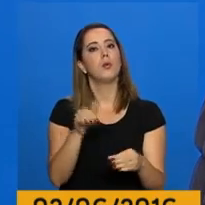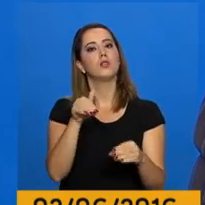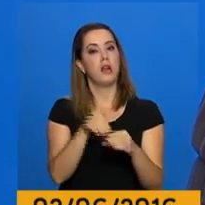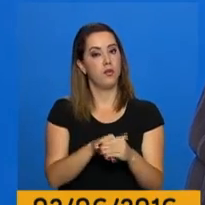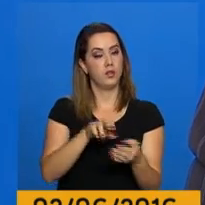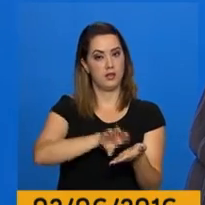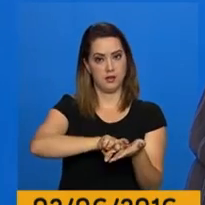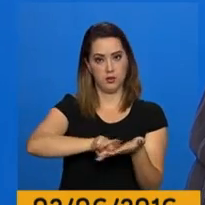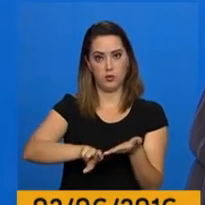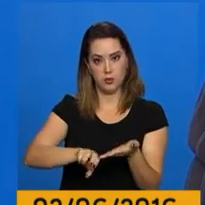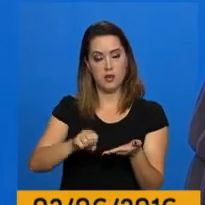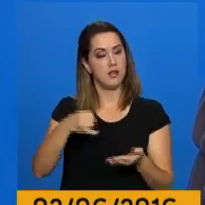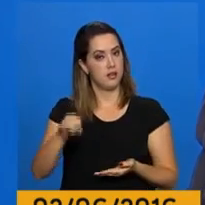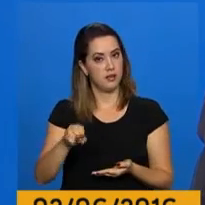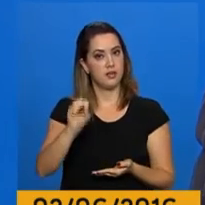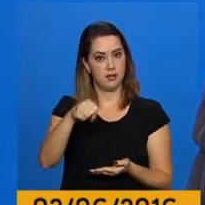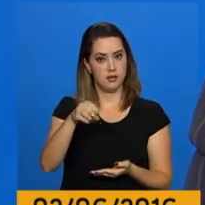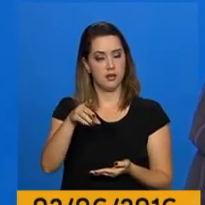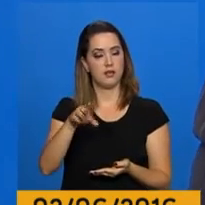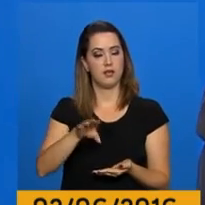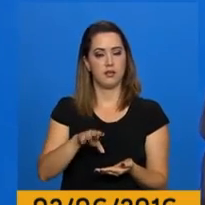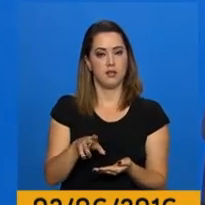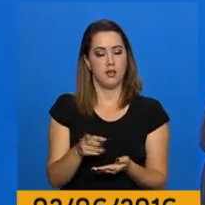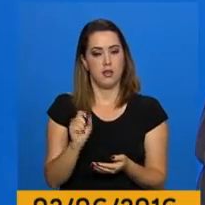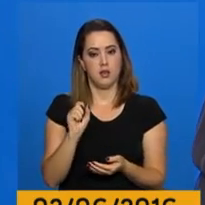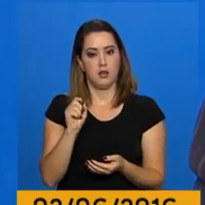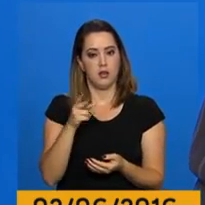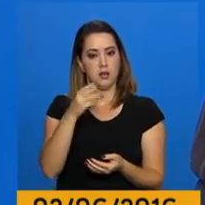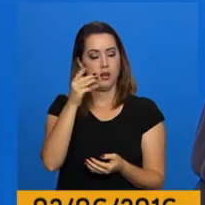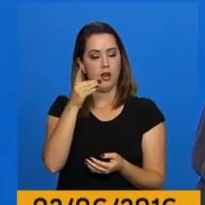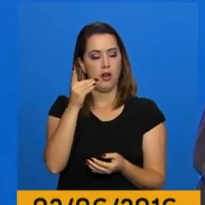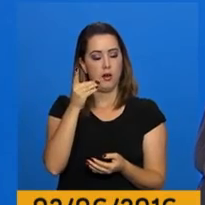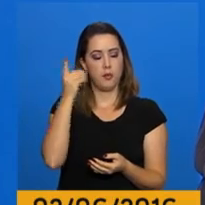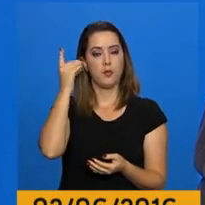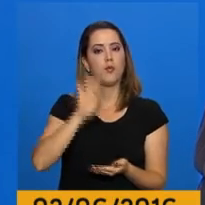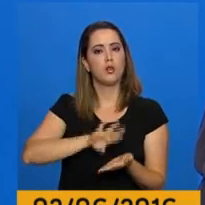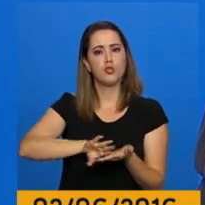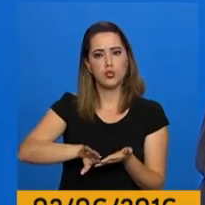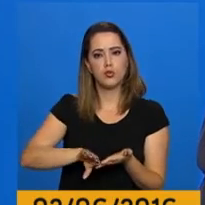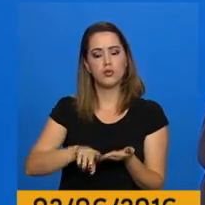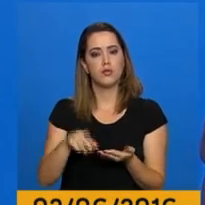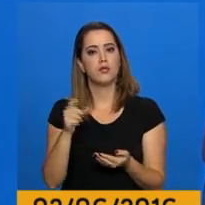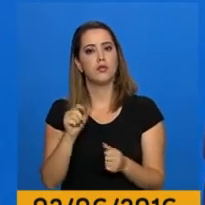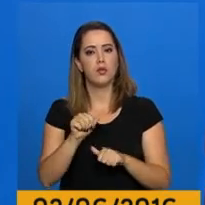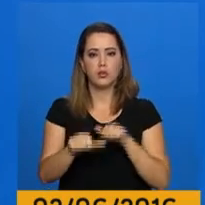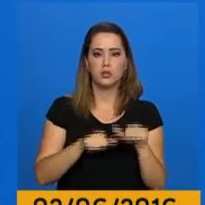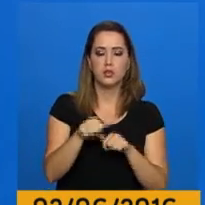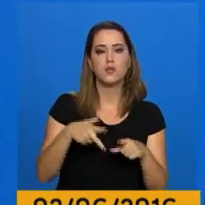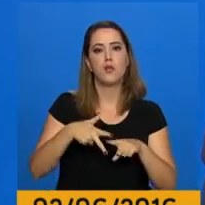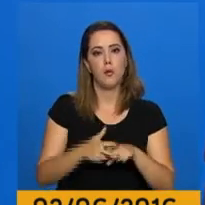confirmado o afastamento da presidente, eu poderei analisar este tema. Pode-se rever, fazer uma reforma